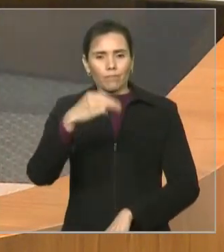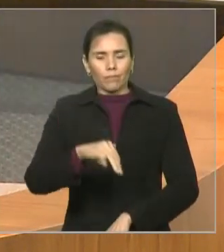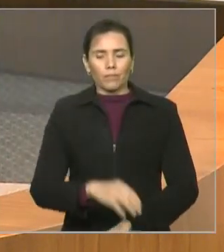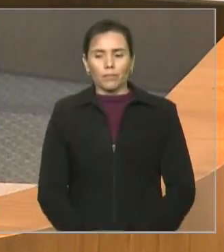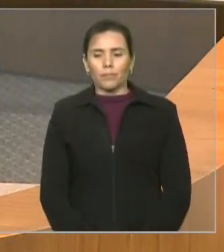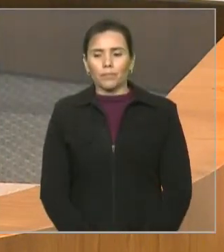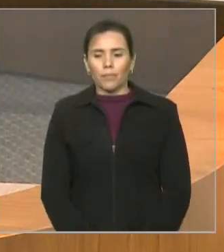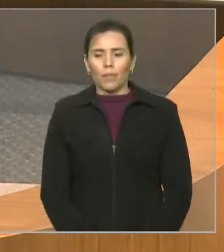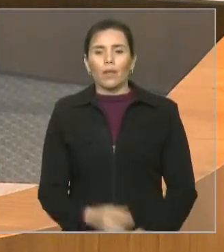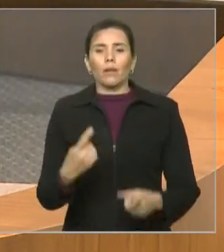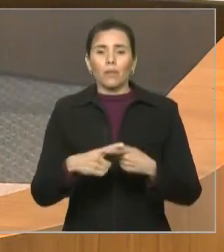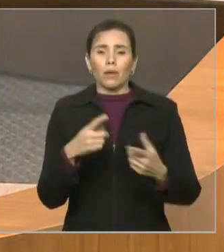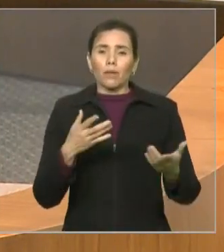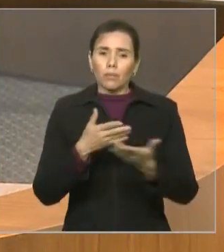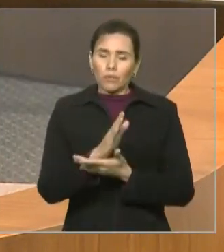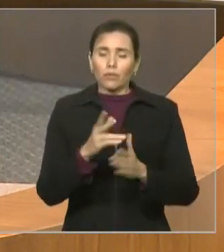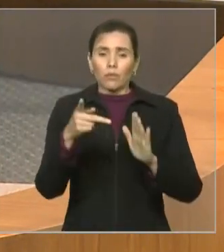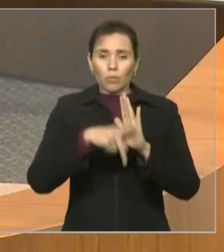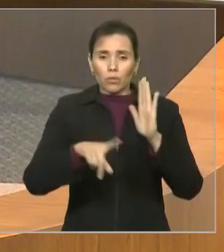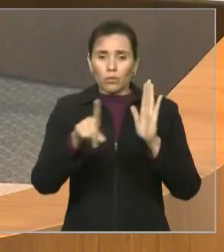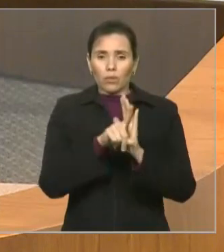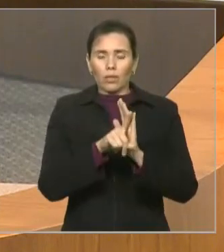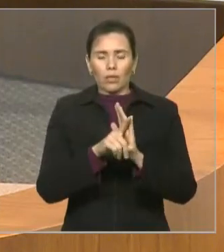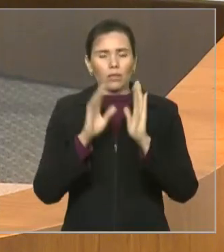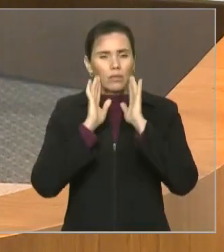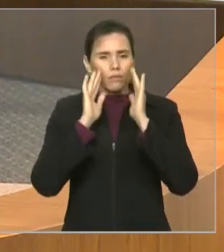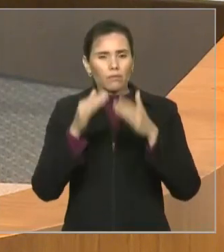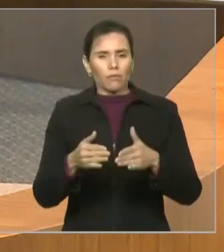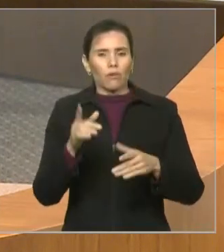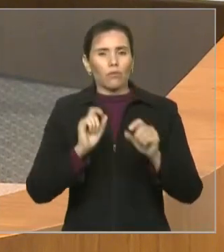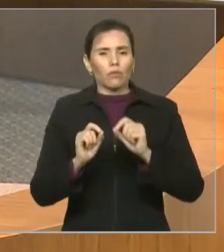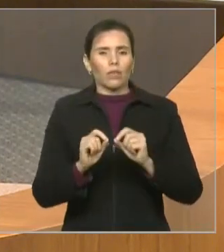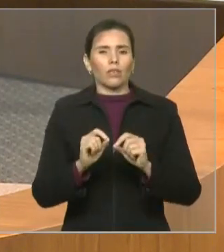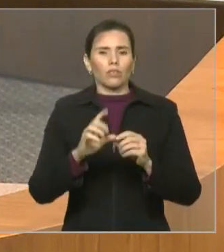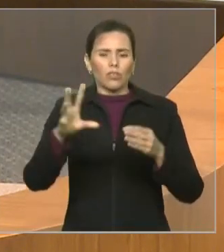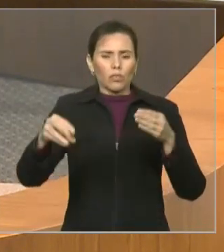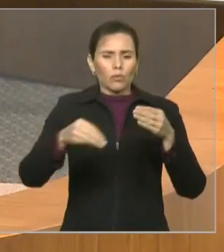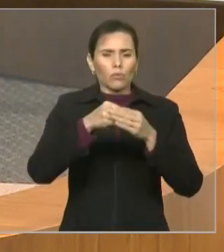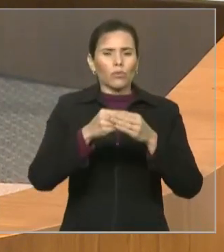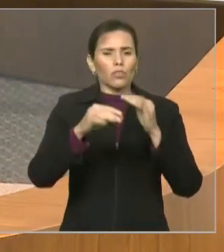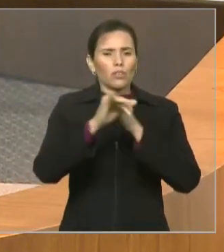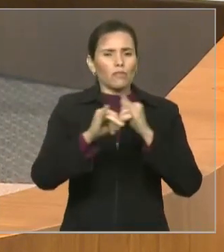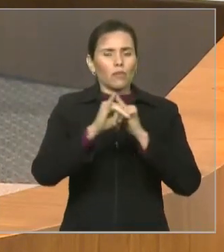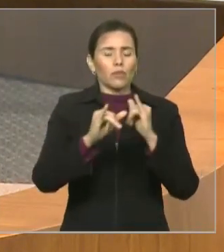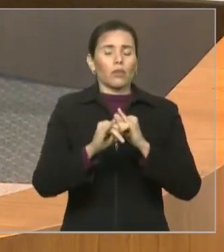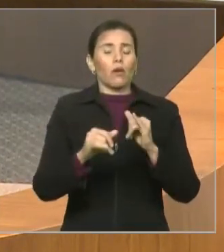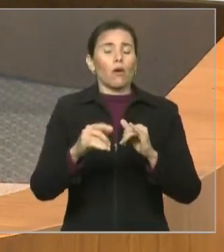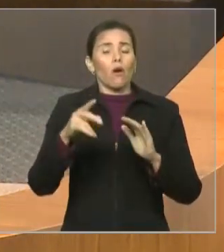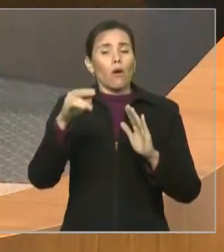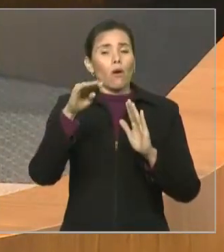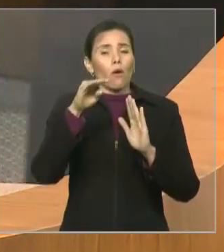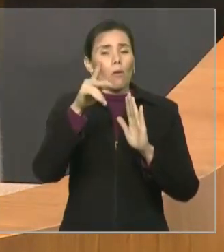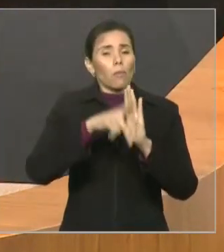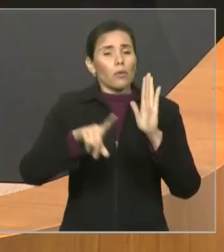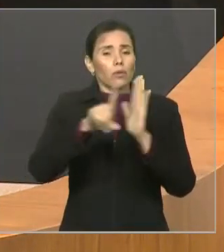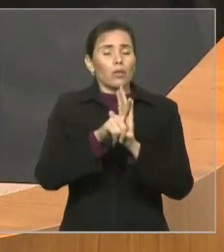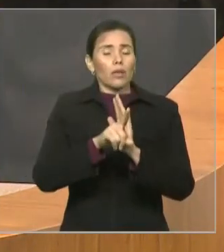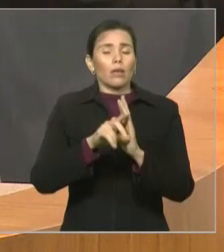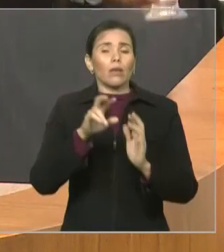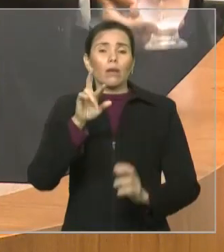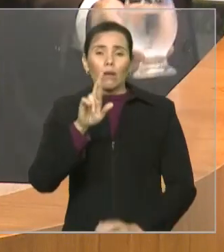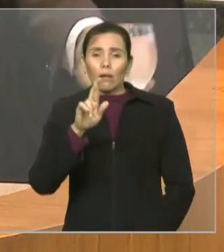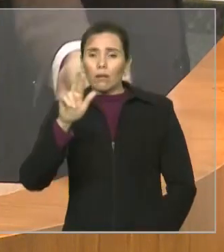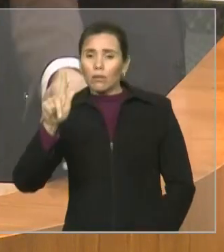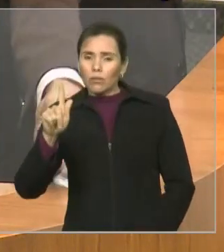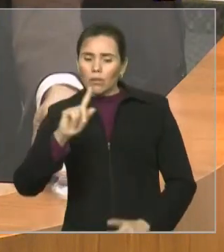pela aprovação do projeto de lei que visa garantir mais informações. É o projeto de lei RG+. Esse projeto que vai garantir